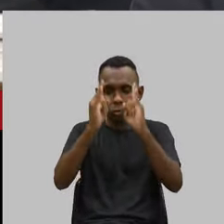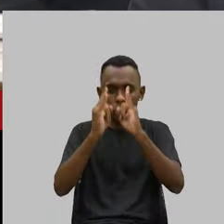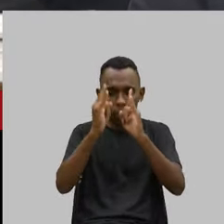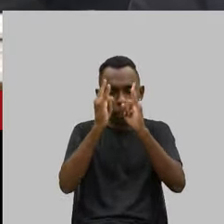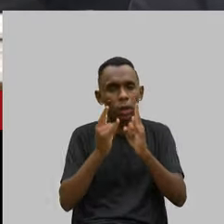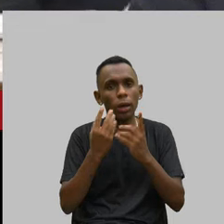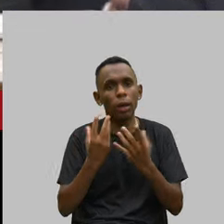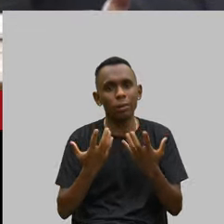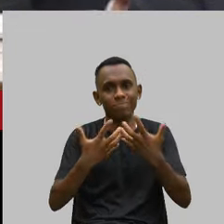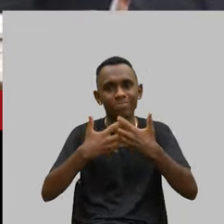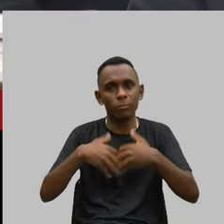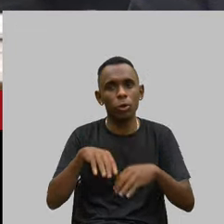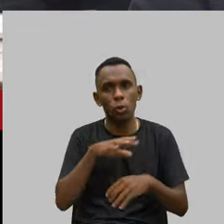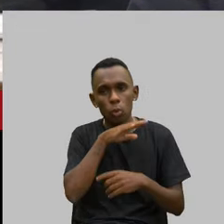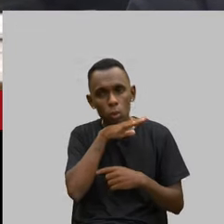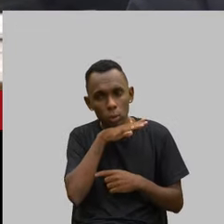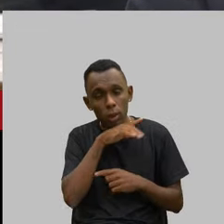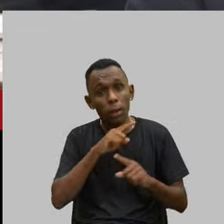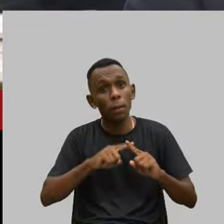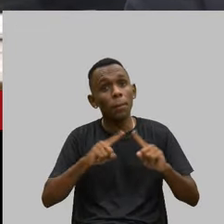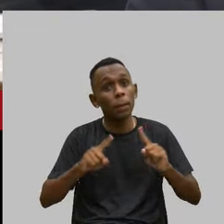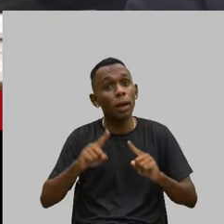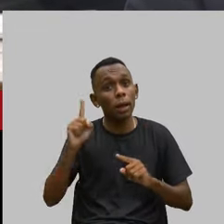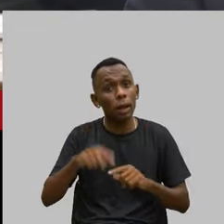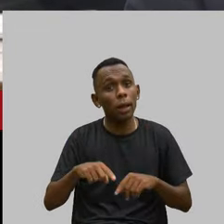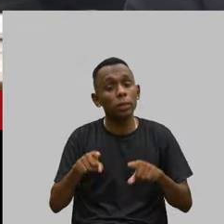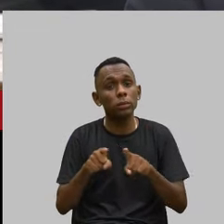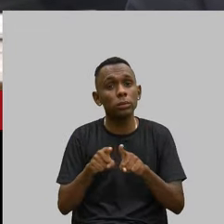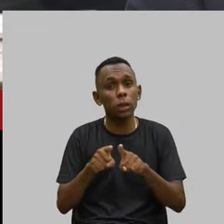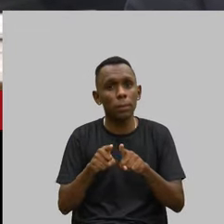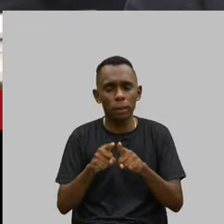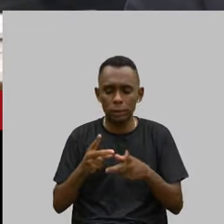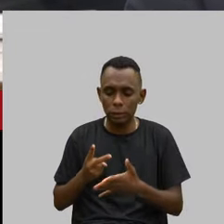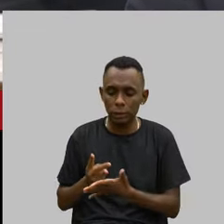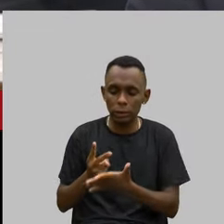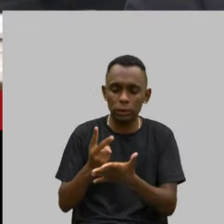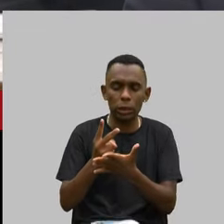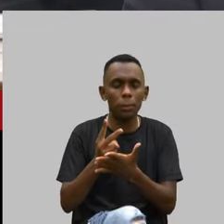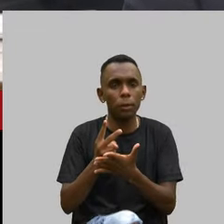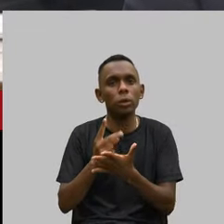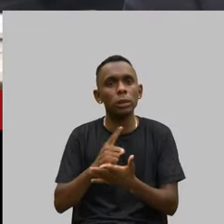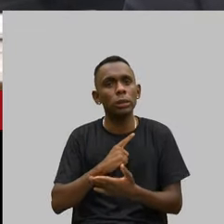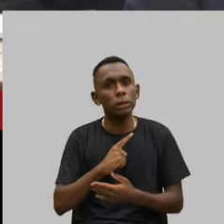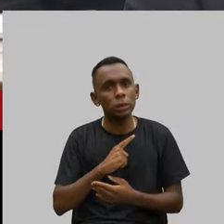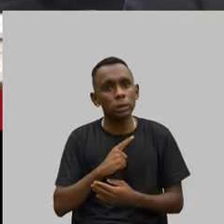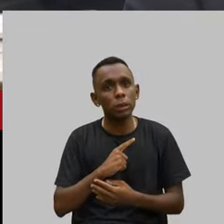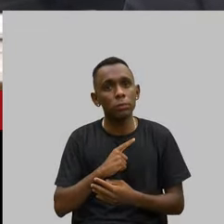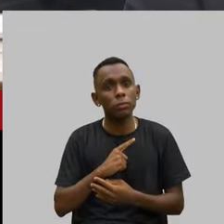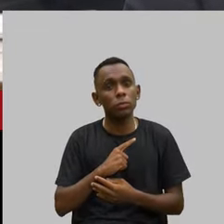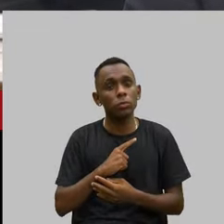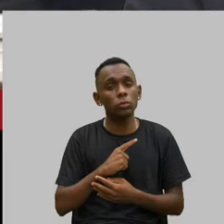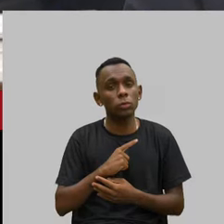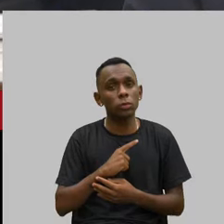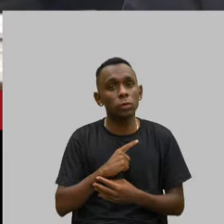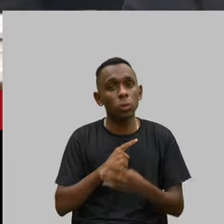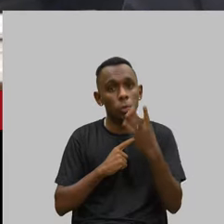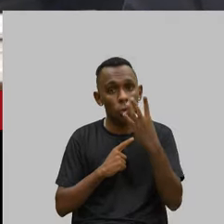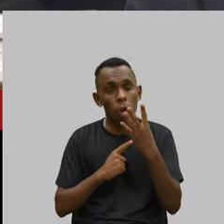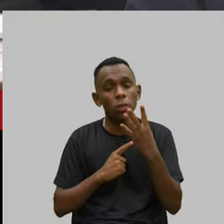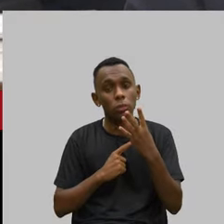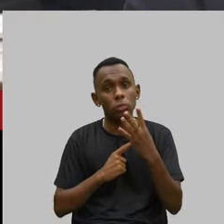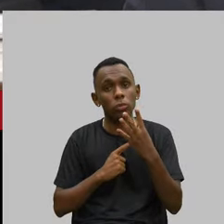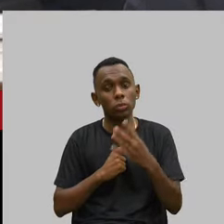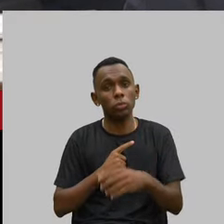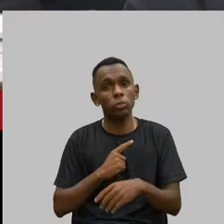eh com seus elevadores mas sim desde sempre a gente teve quatro eh servidores quatro servidores não quatro técnicos